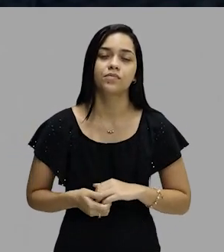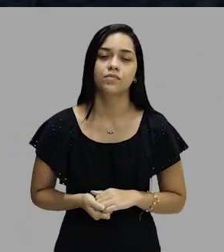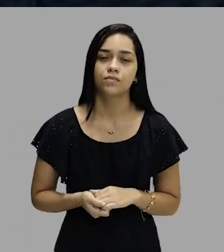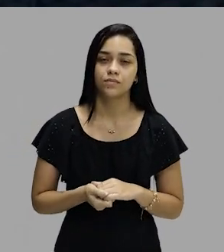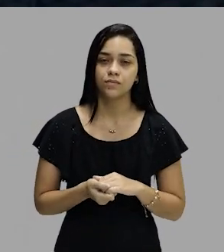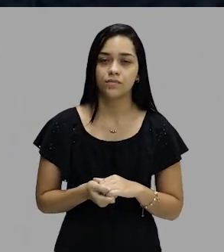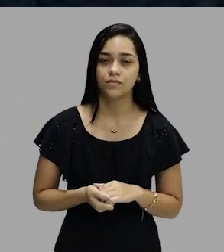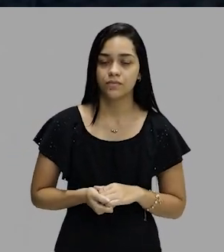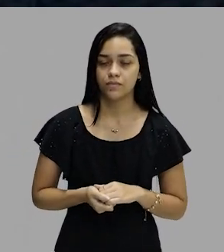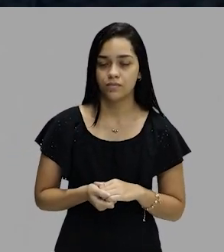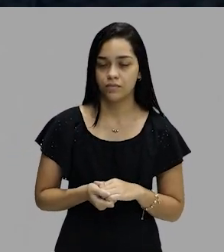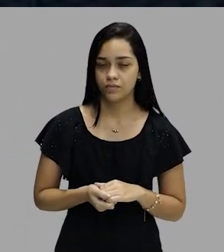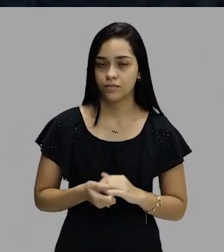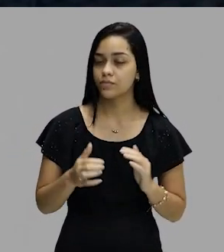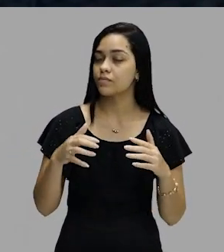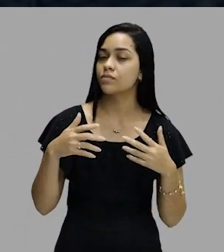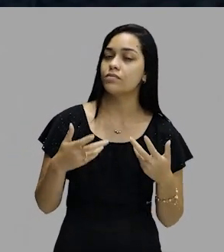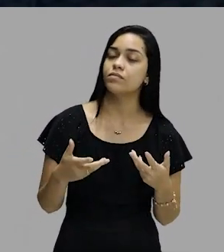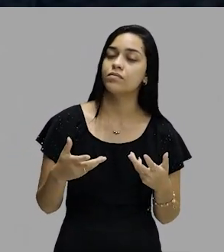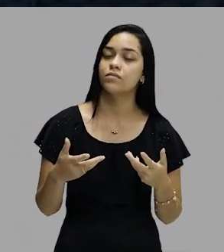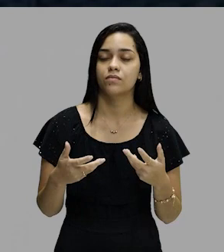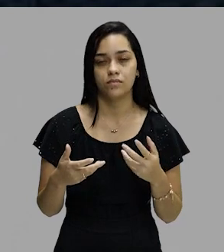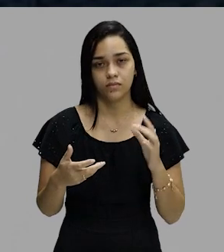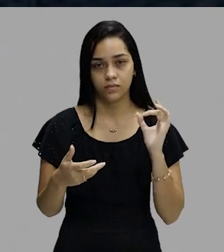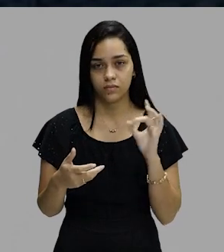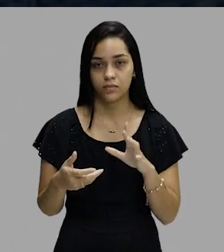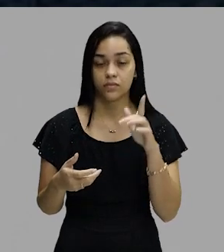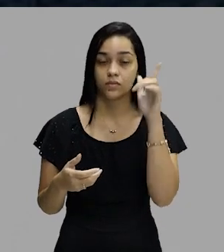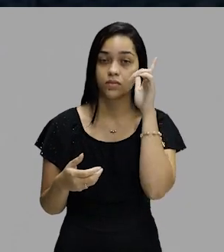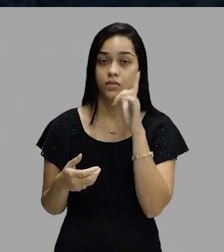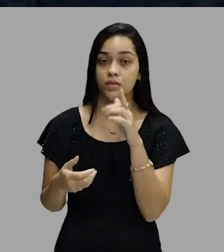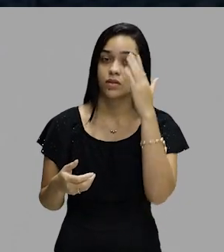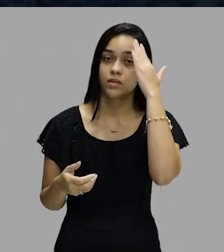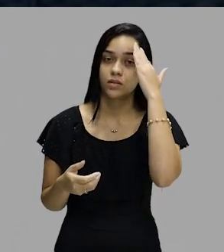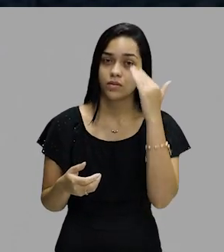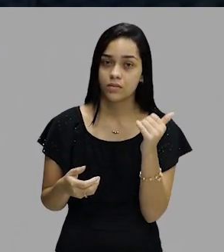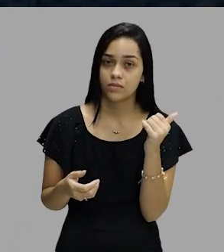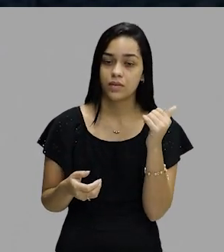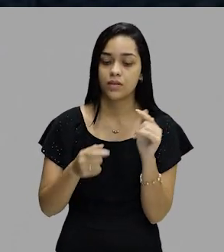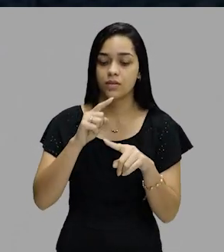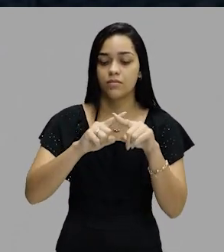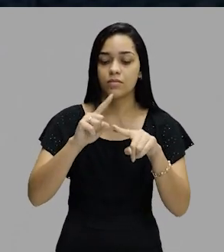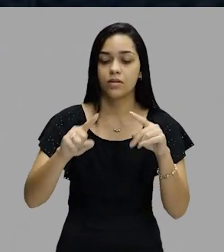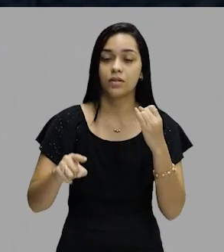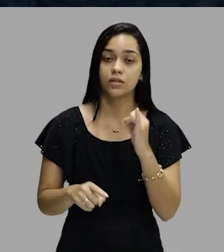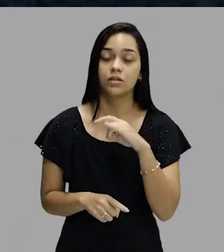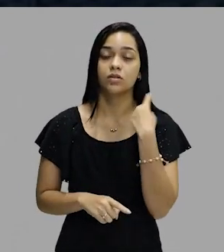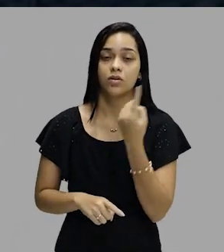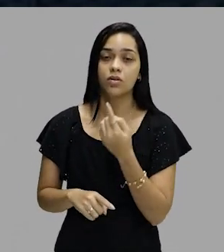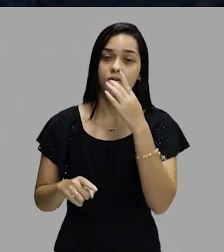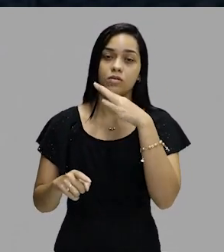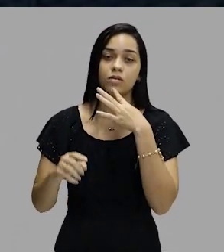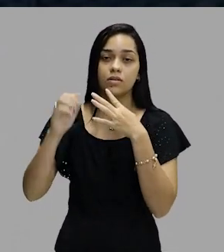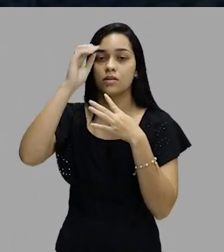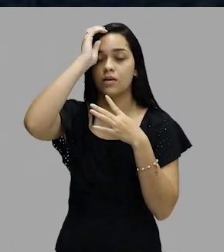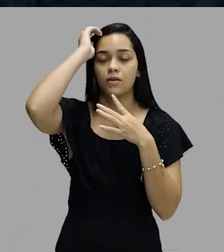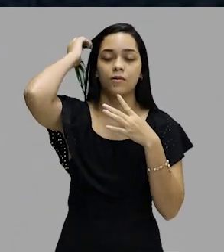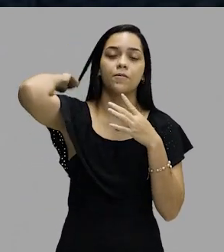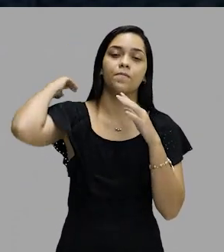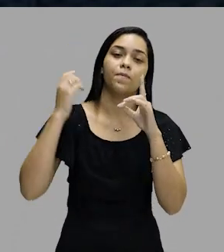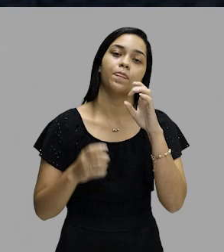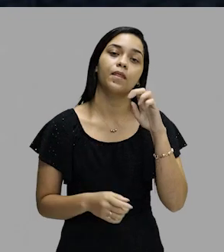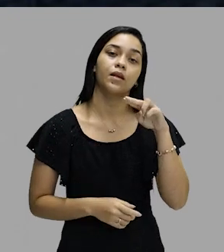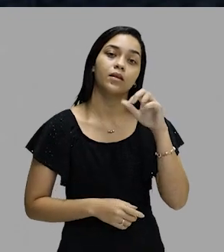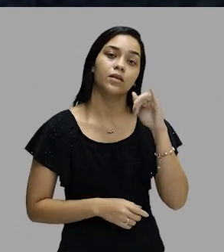ok? Então, nós só vamos conseguir reconhecer esses materiais se nós conhecermos a sua densidade e a